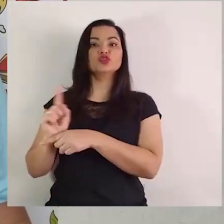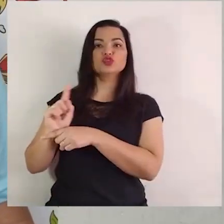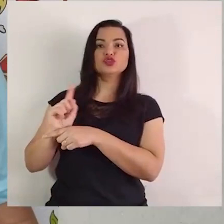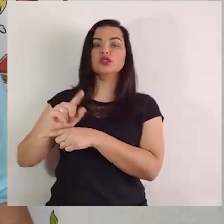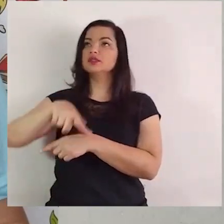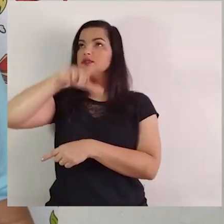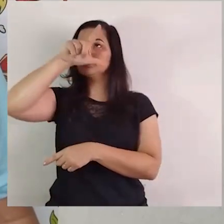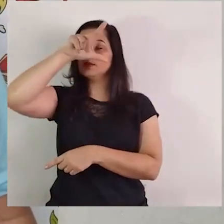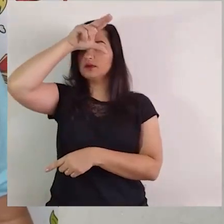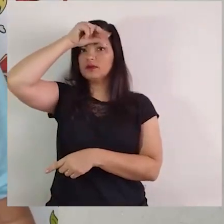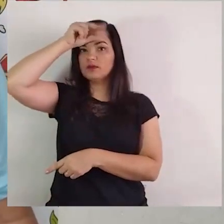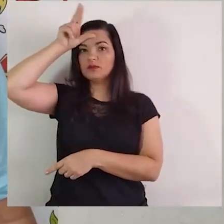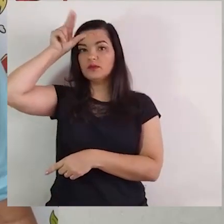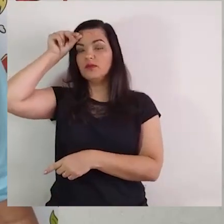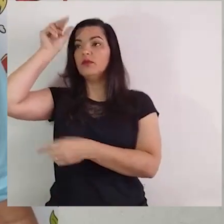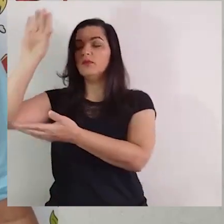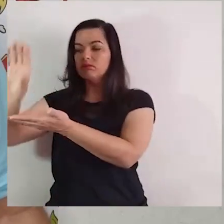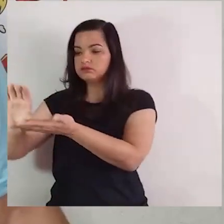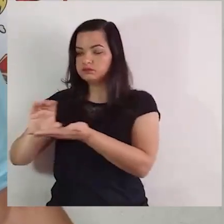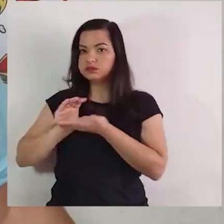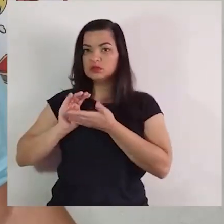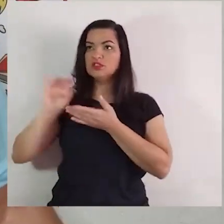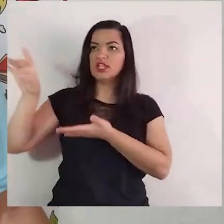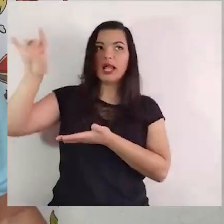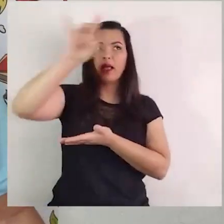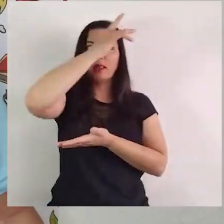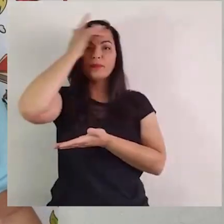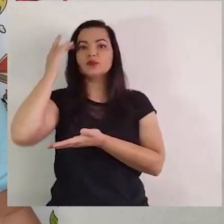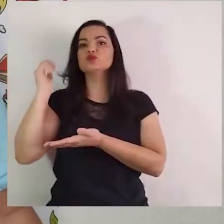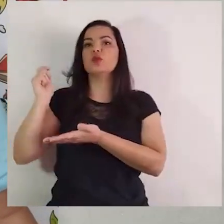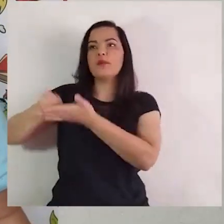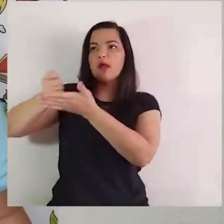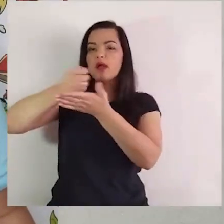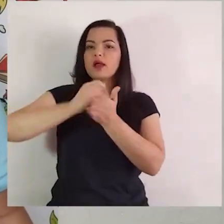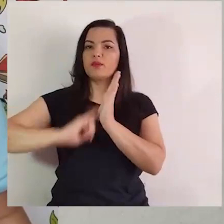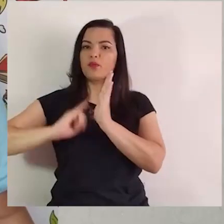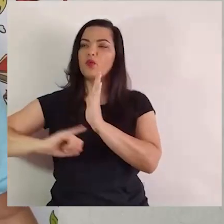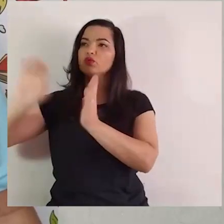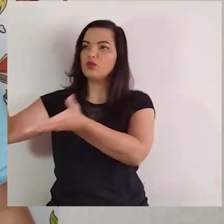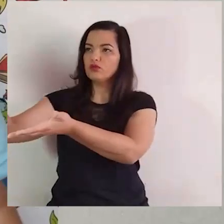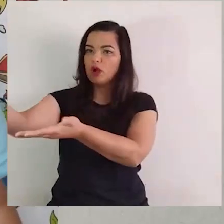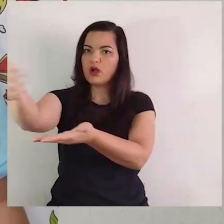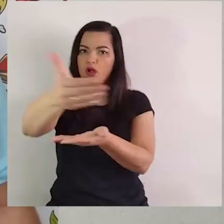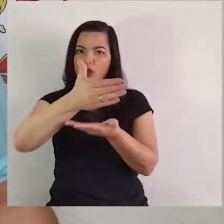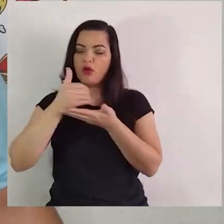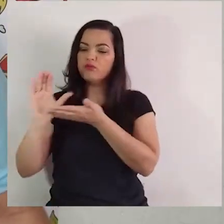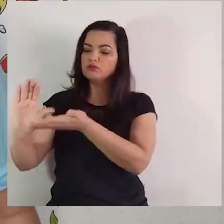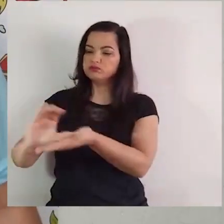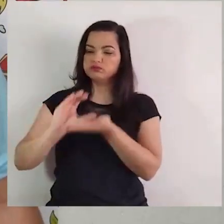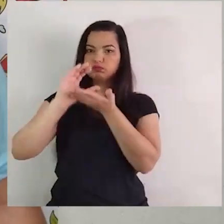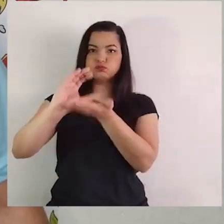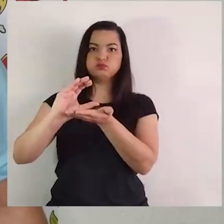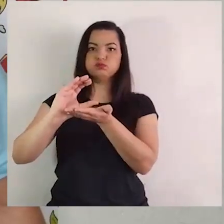município. E aí, o município, né? A gente tá um exemplo, tá bom? Que a Pro tá dando aqui para vocês. O município